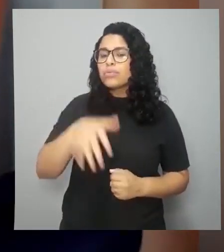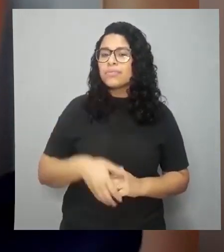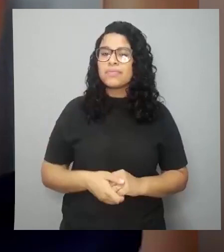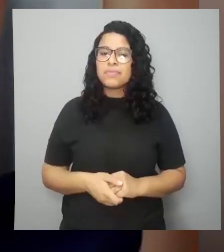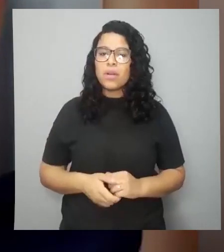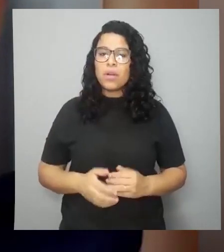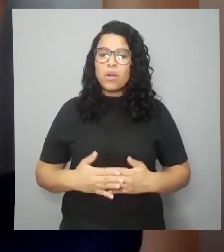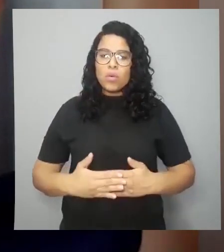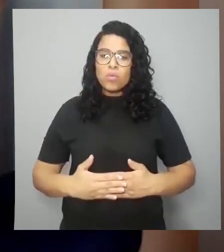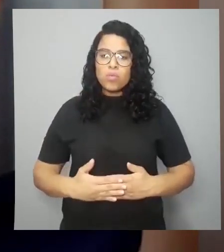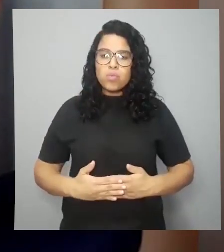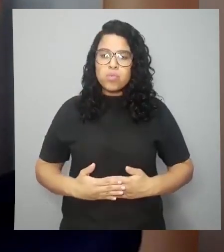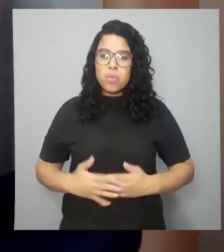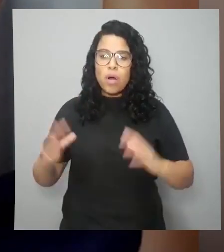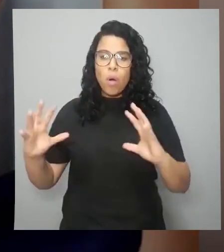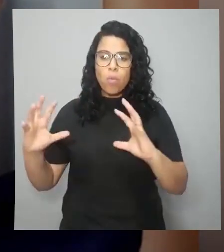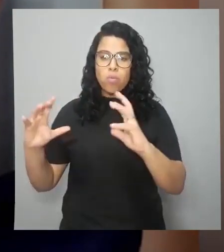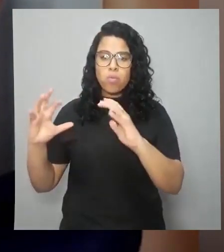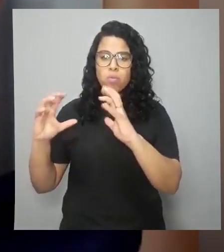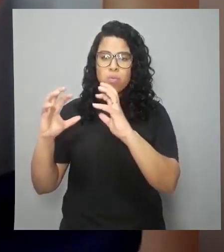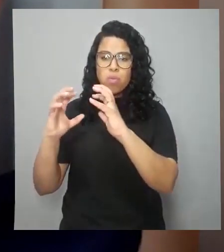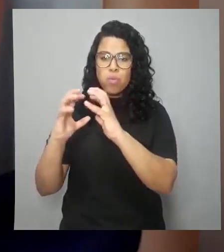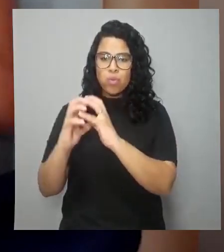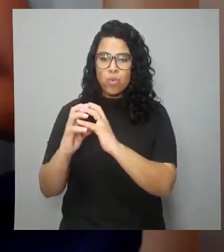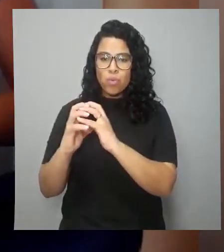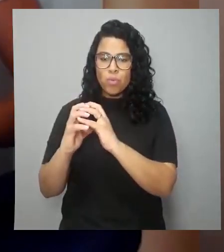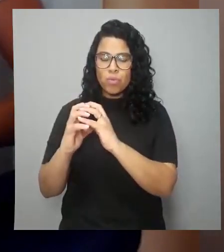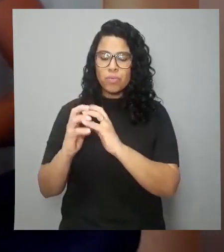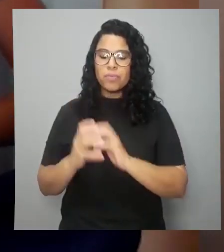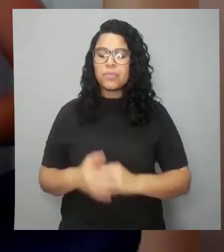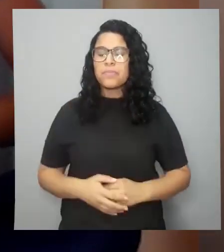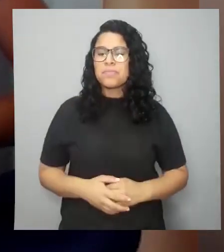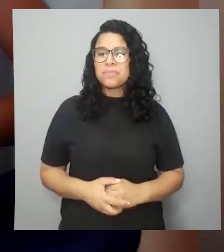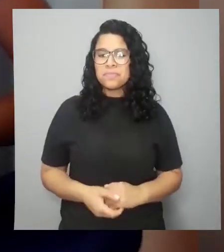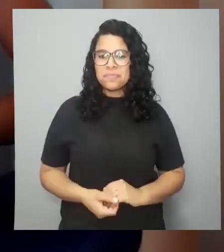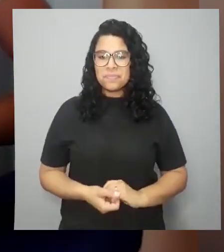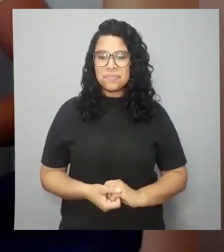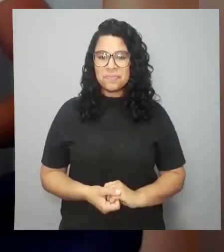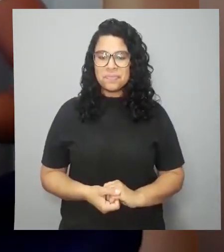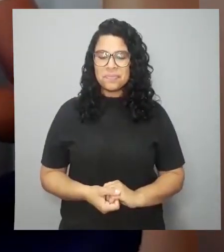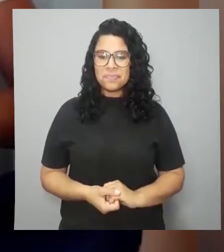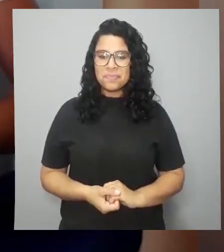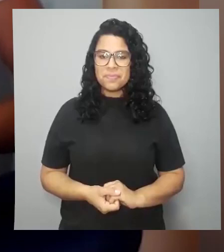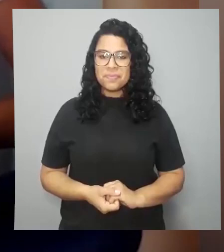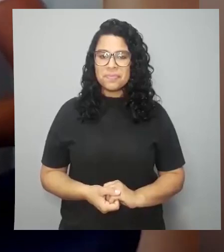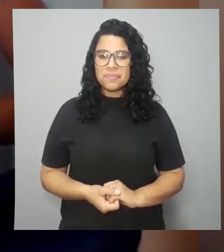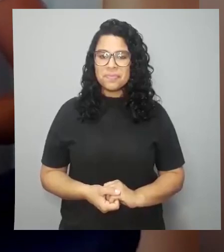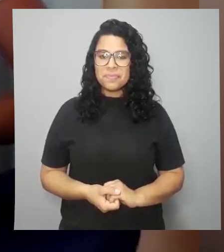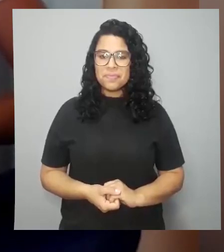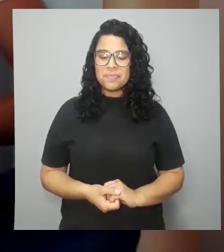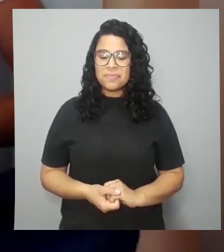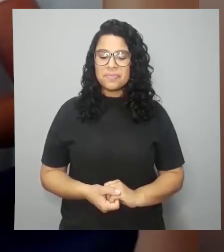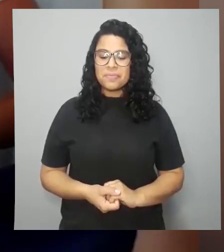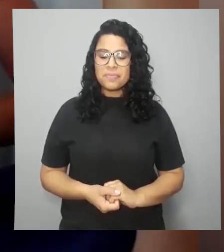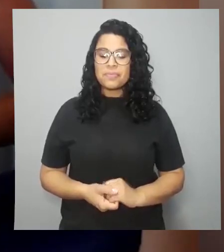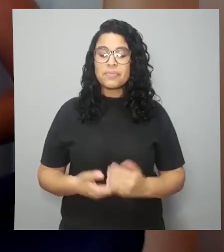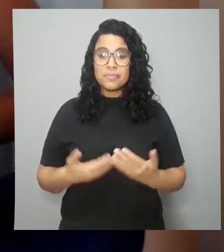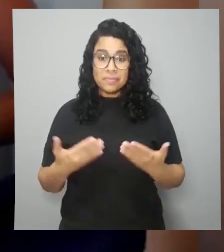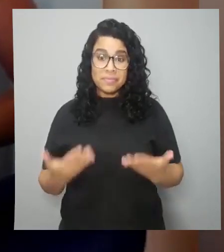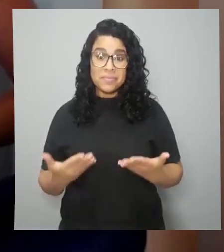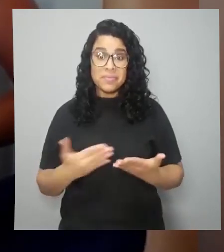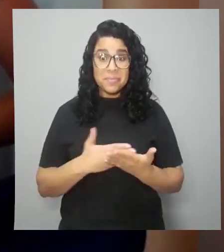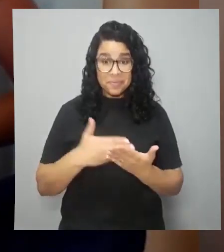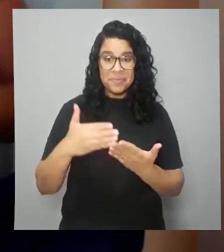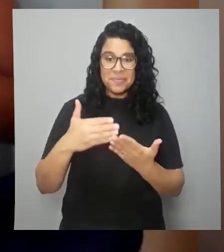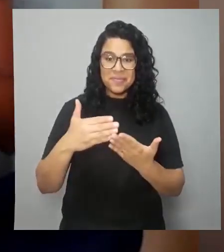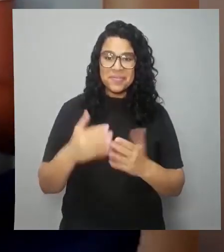a bolinha vai murchar, ou seja, o meu barrigão também vai murchar, ele vai lá para trás. Então,